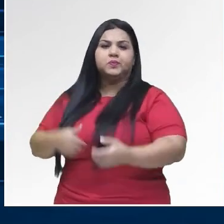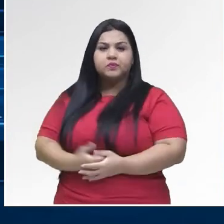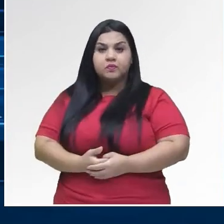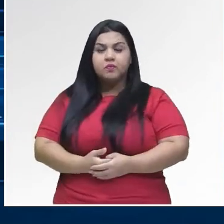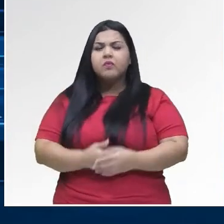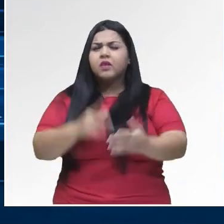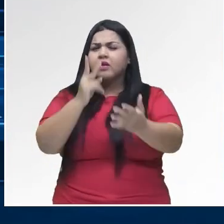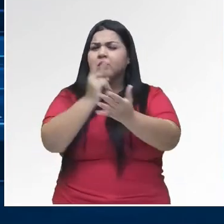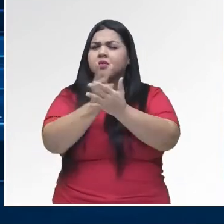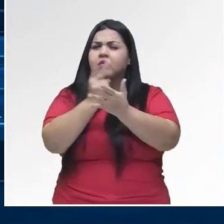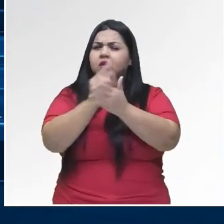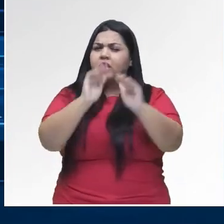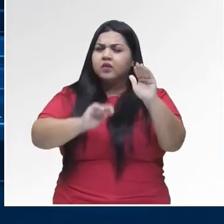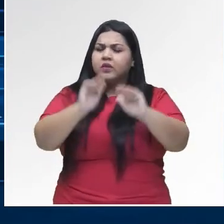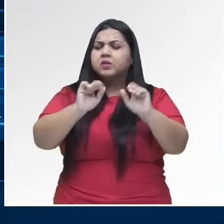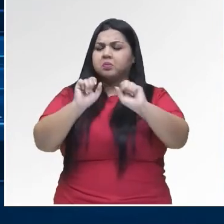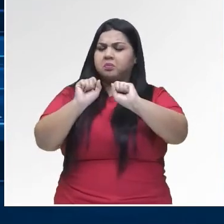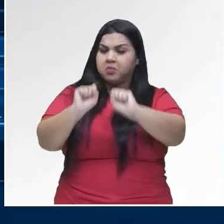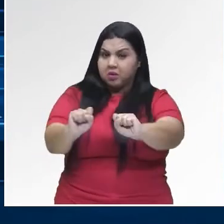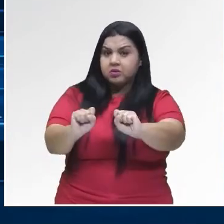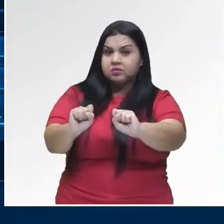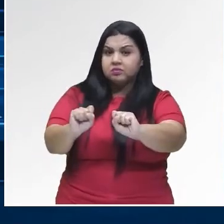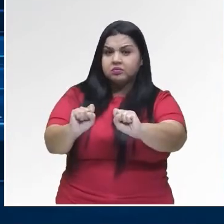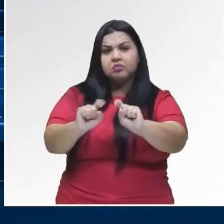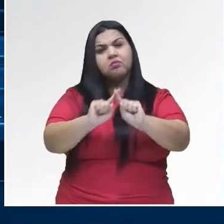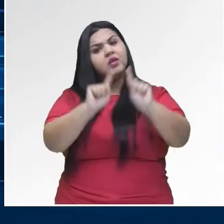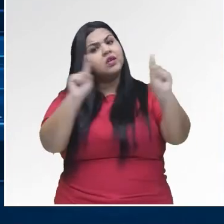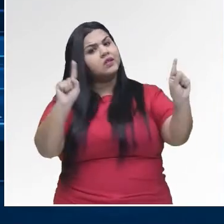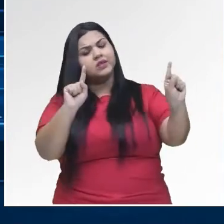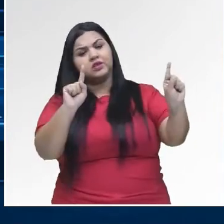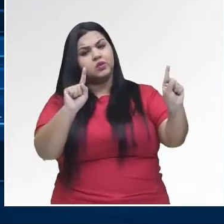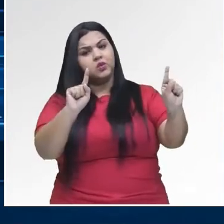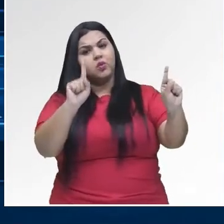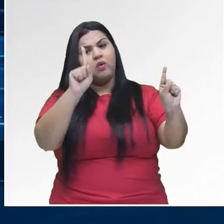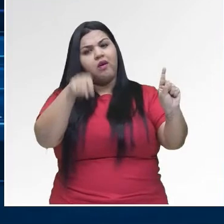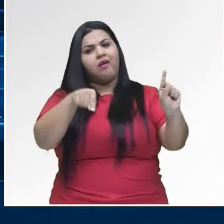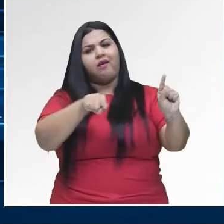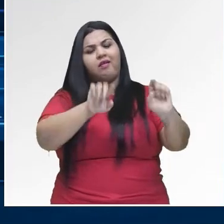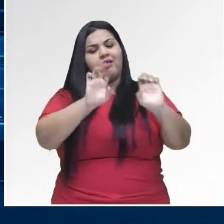Mesmo que muitas vezes eu possa fazer, mas ele não será ético,